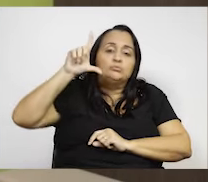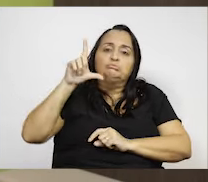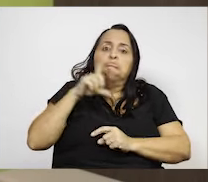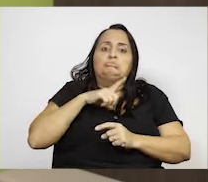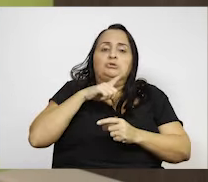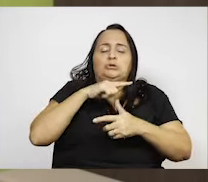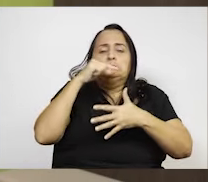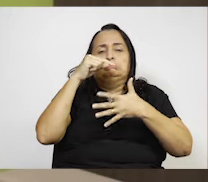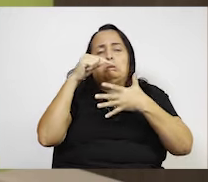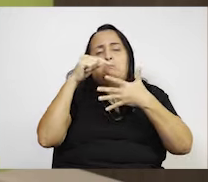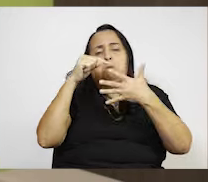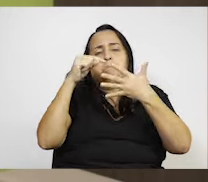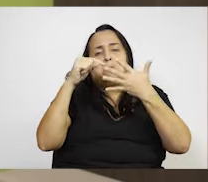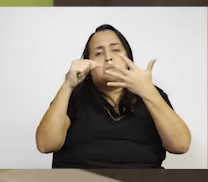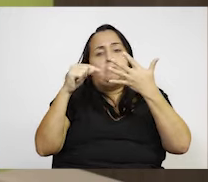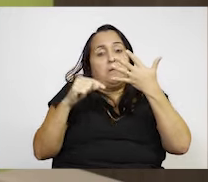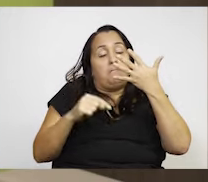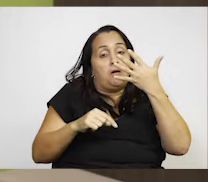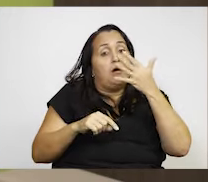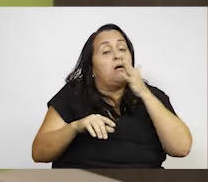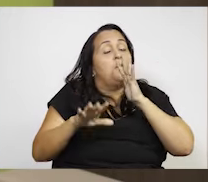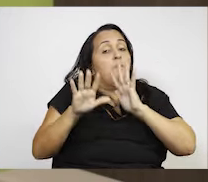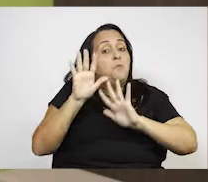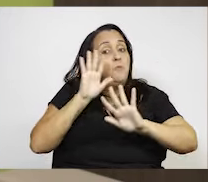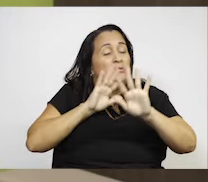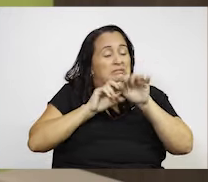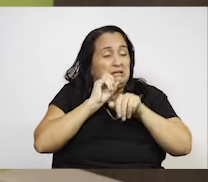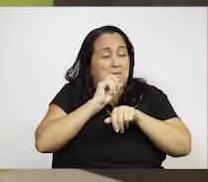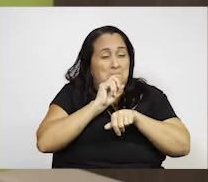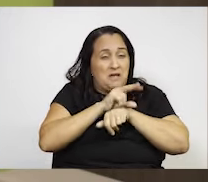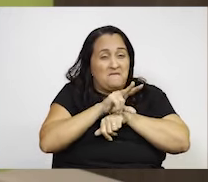também outros materiais que eram tóxicos que não